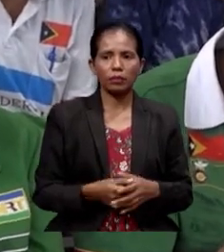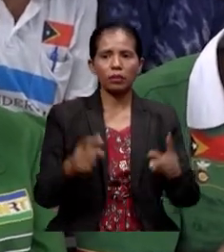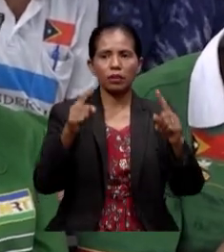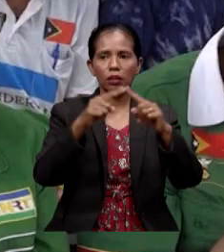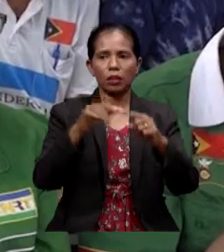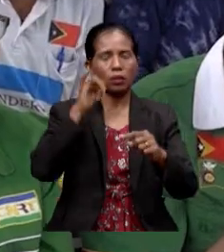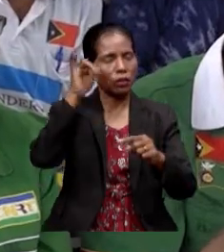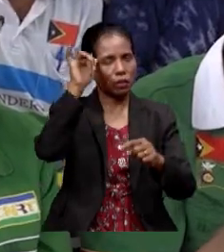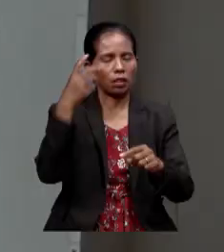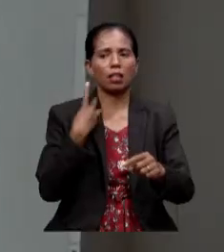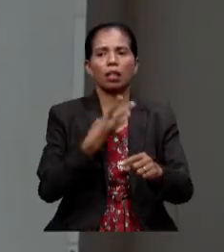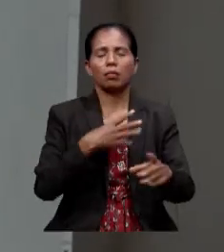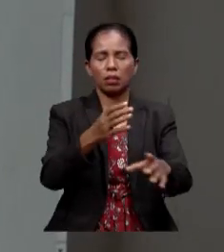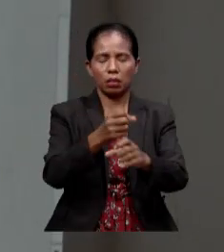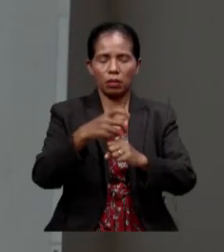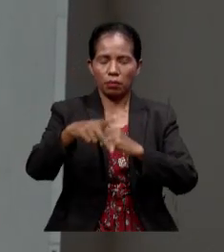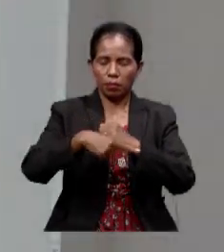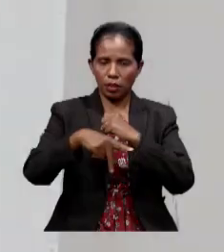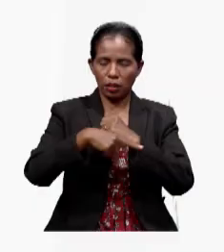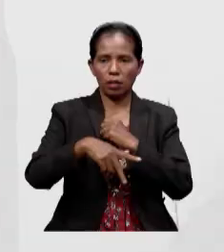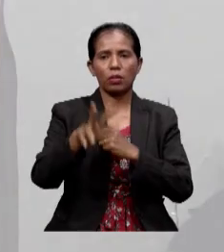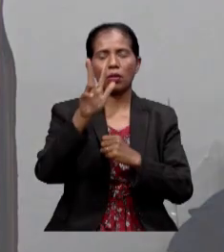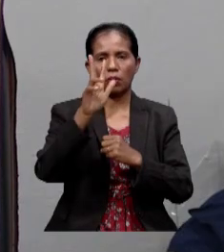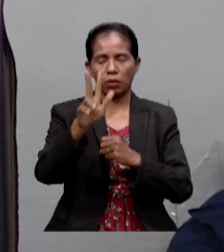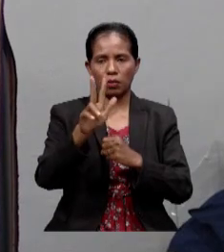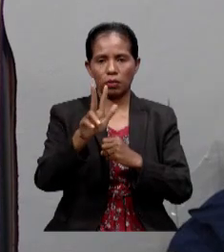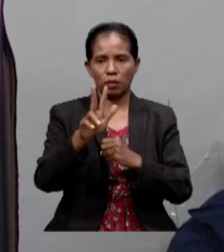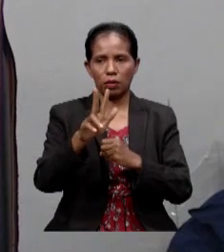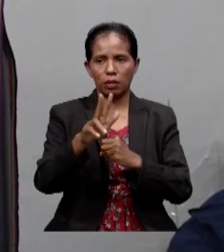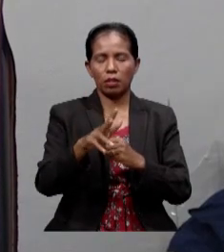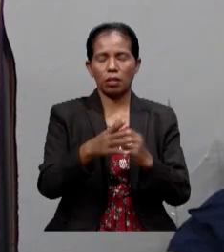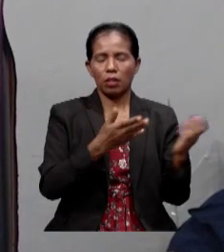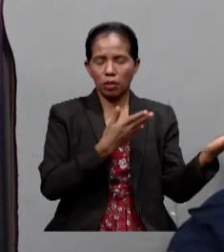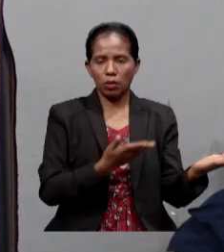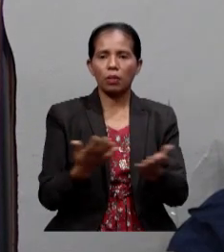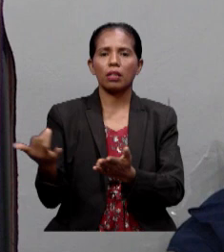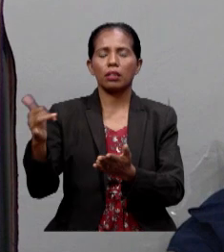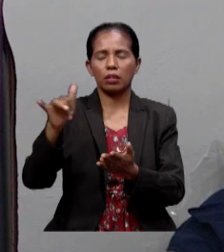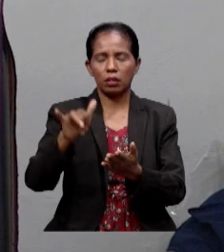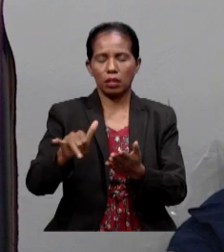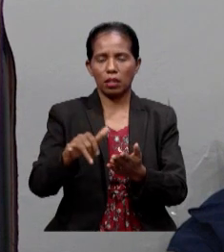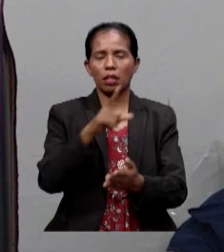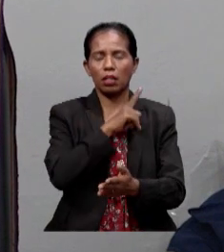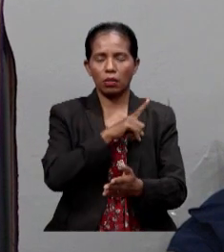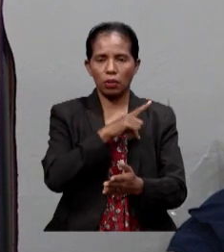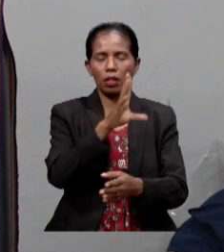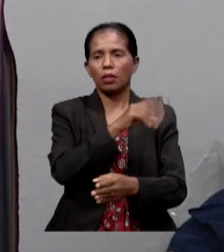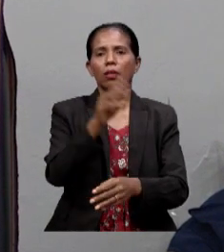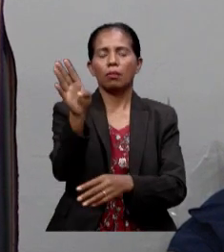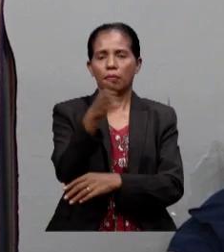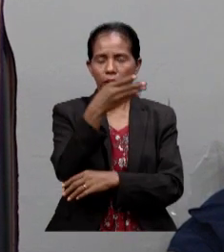mim foi em cima, partido tolo, deitma cá, hatama, sira, nininha, emblema ou bandeira.